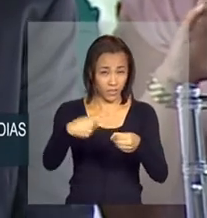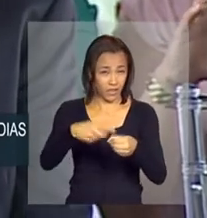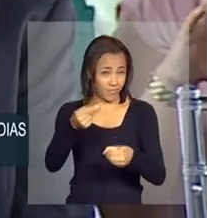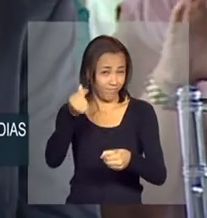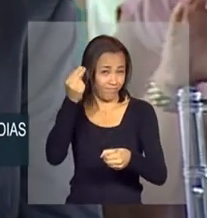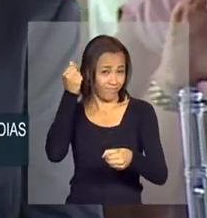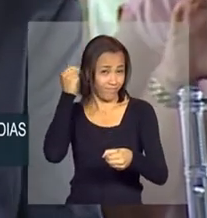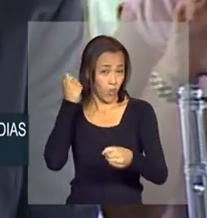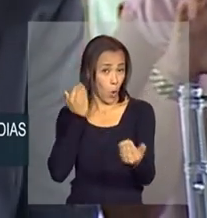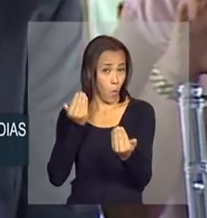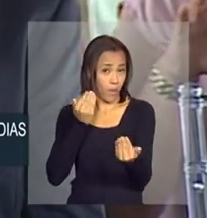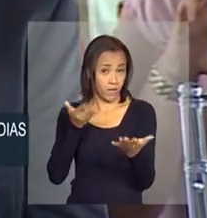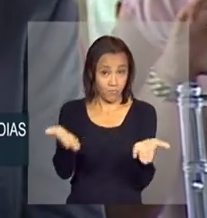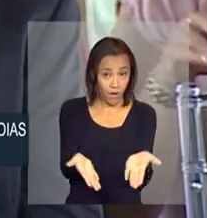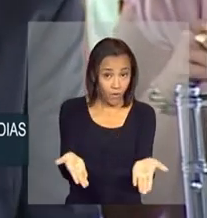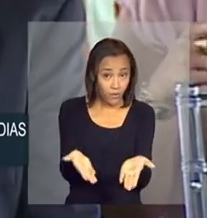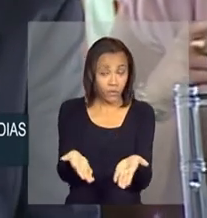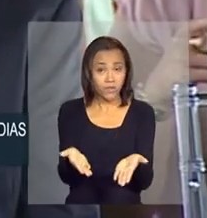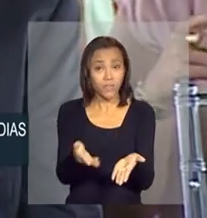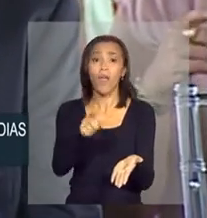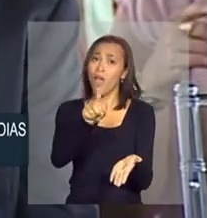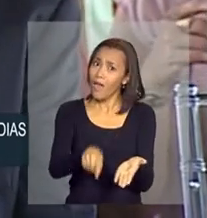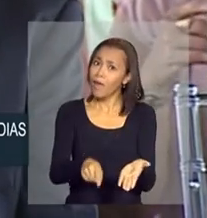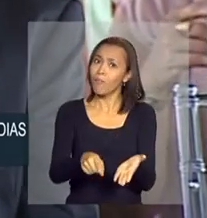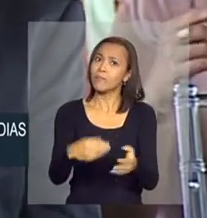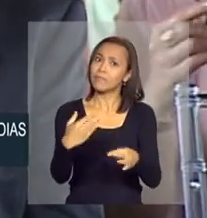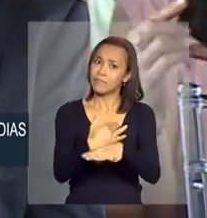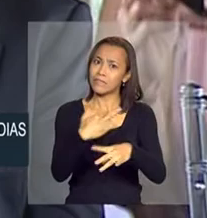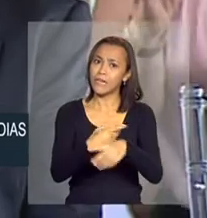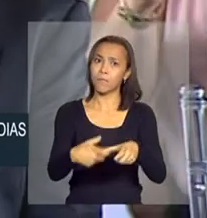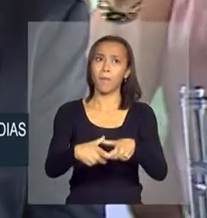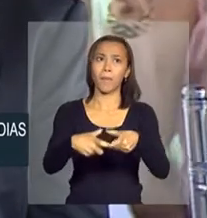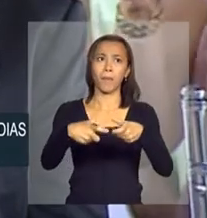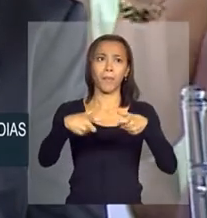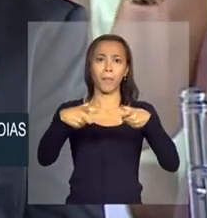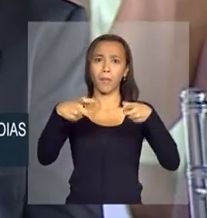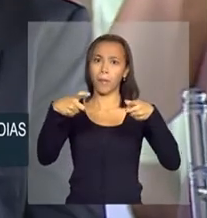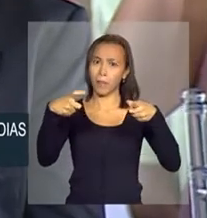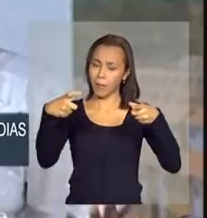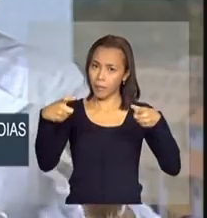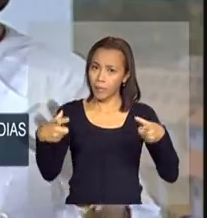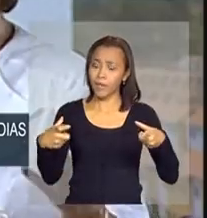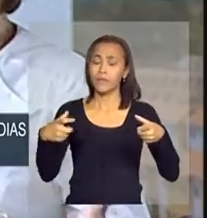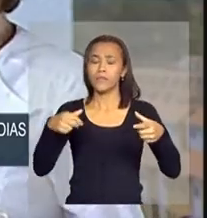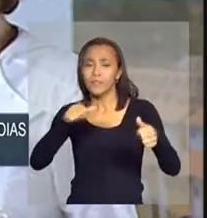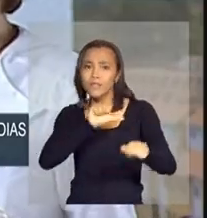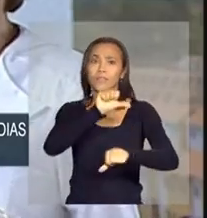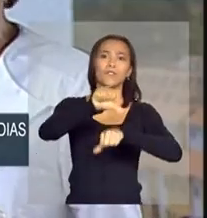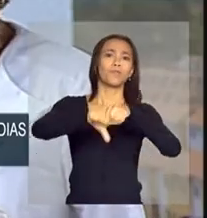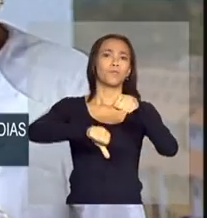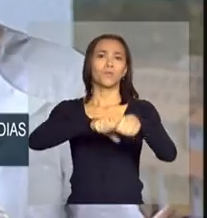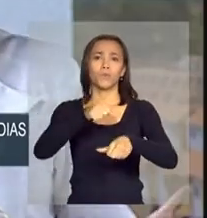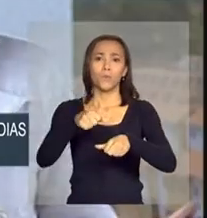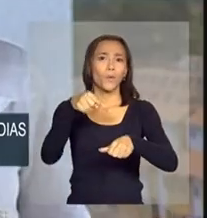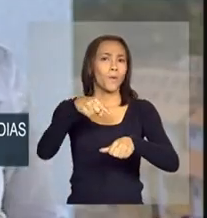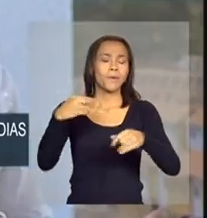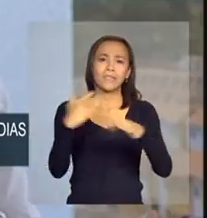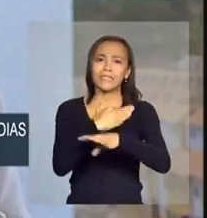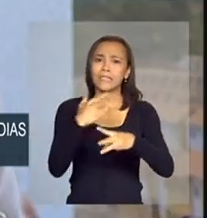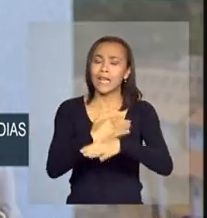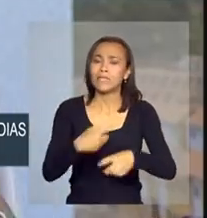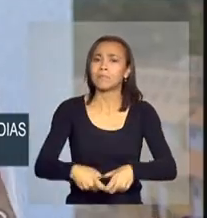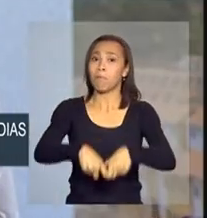né Governador para hoje é uma cidade que cresceu e cresceu e se transformou de uma das maiores